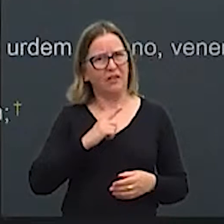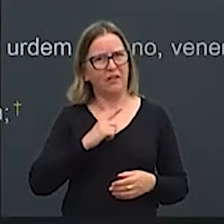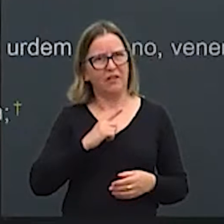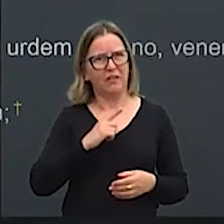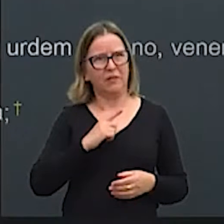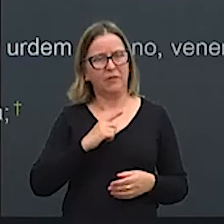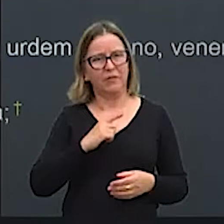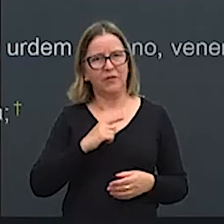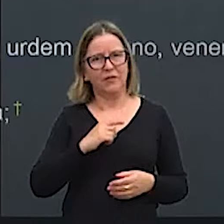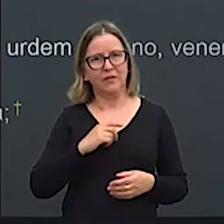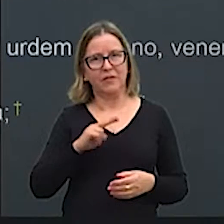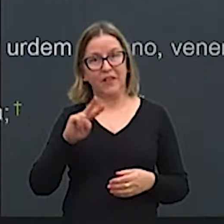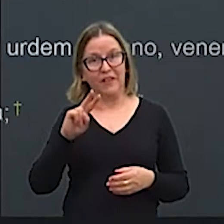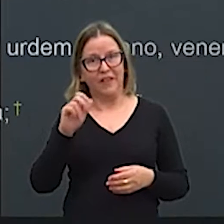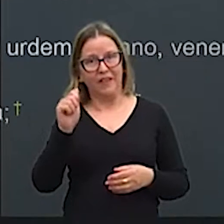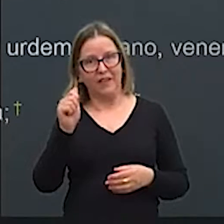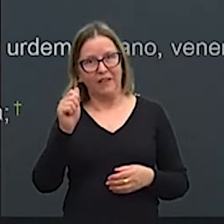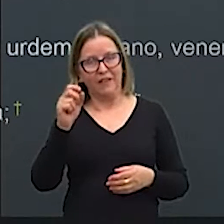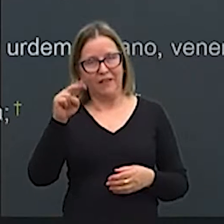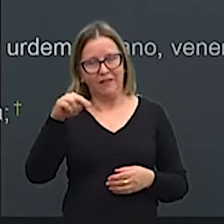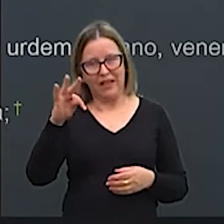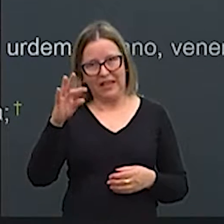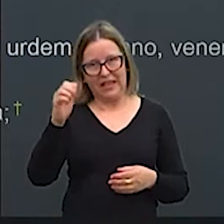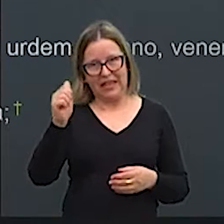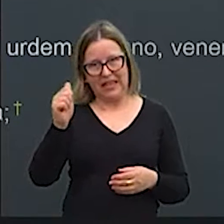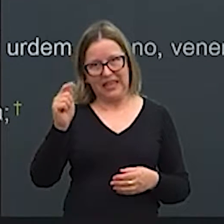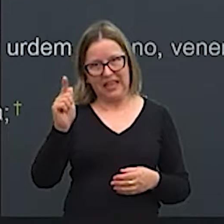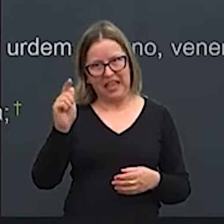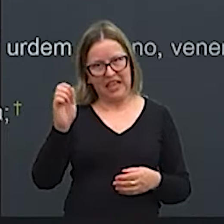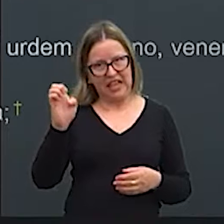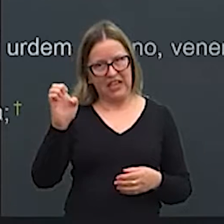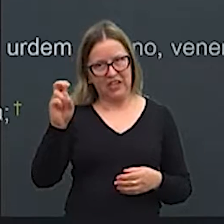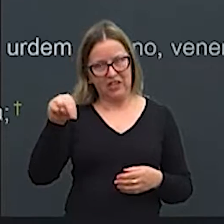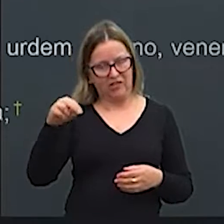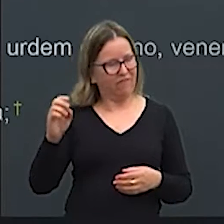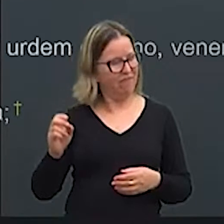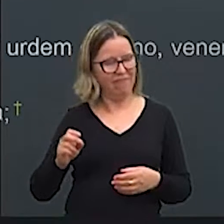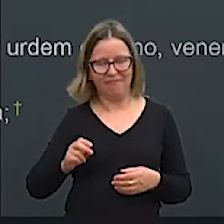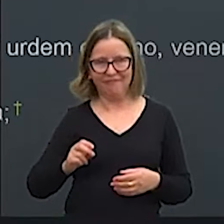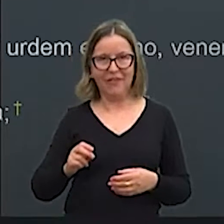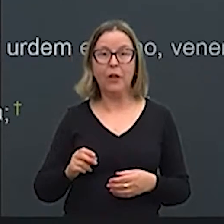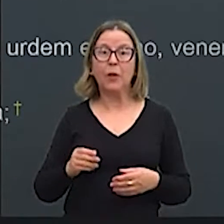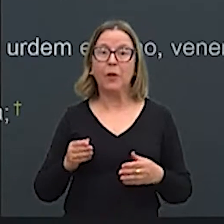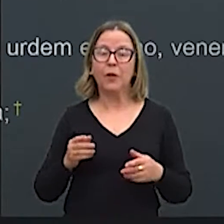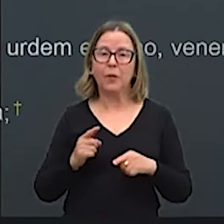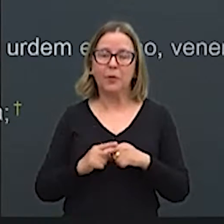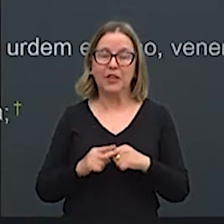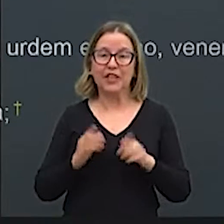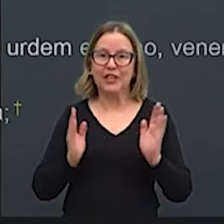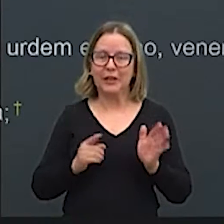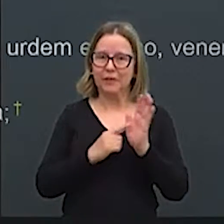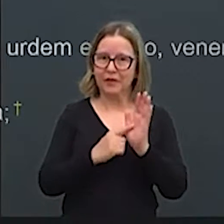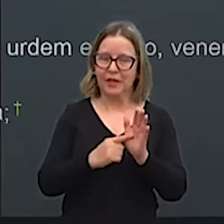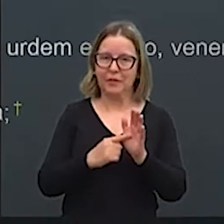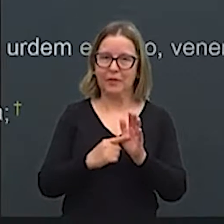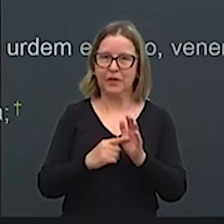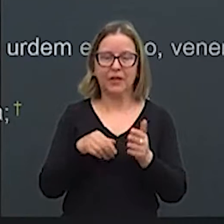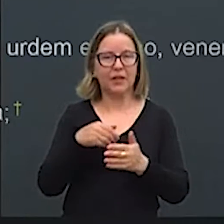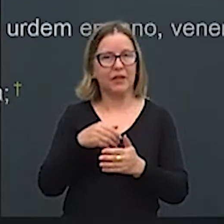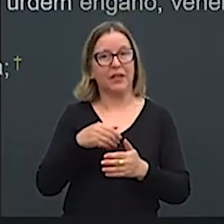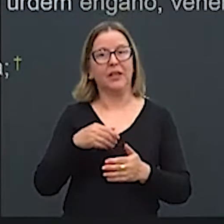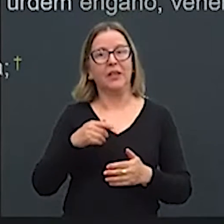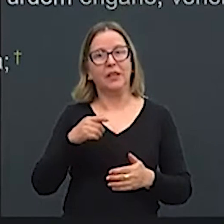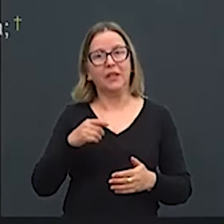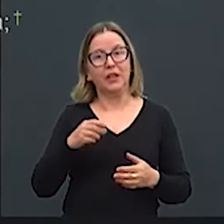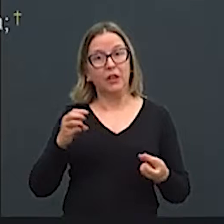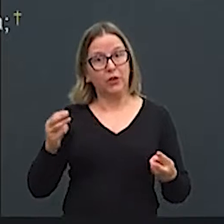Não, de forma nenhuma. Pois já temos demonstrado que todos, Tanto judeus como gregos estão